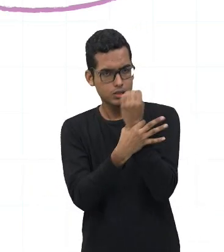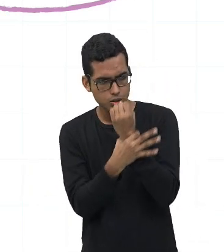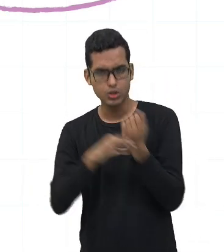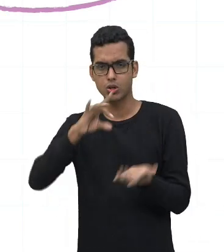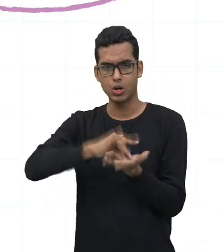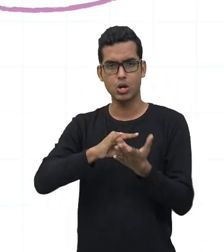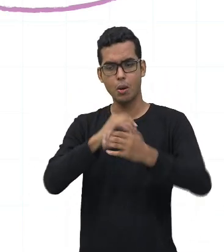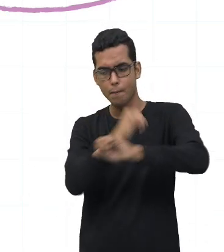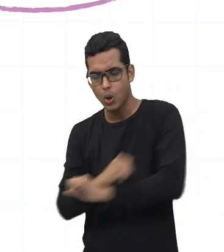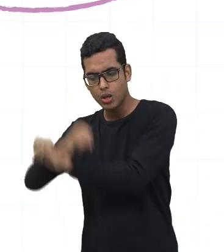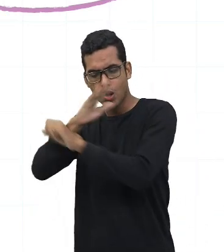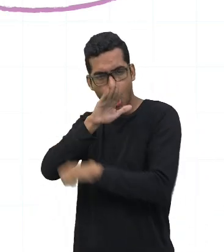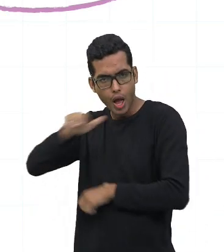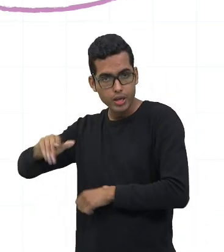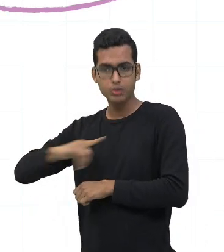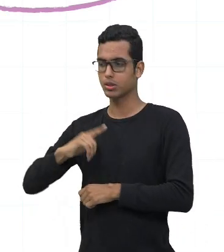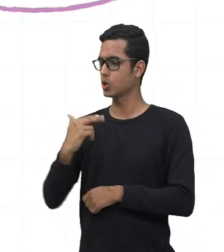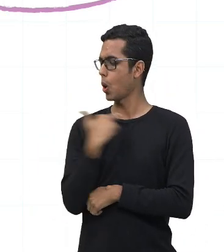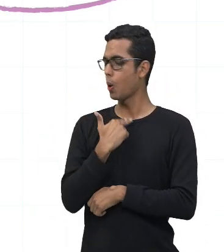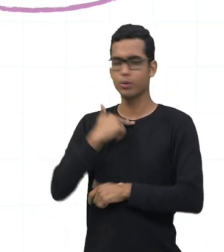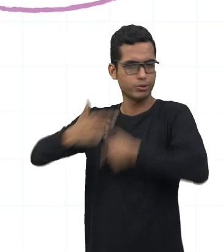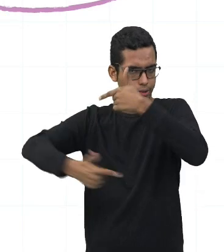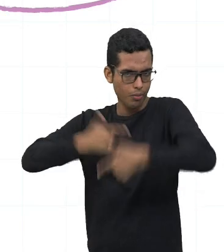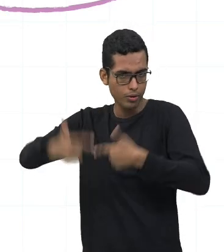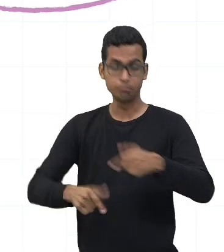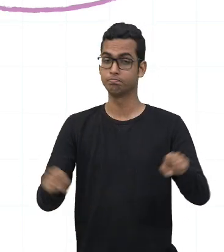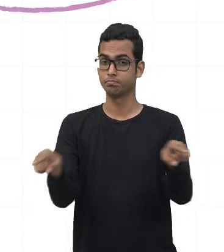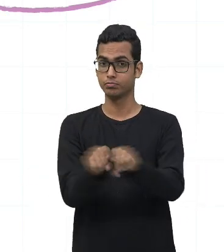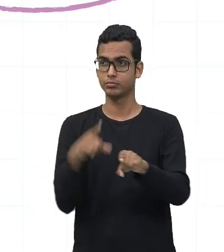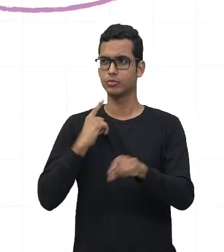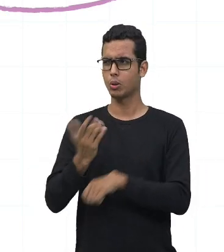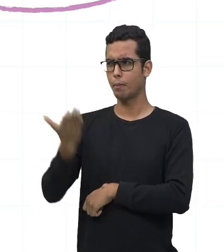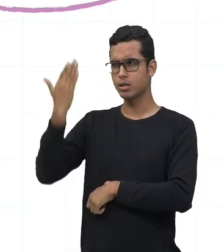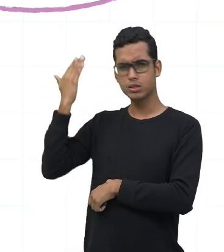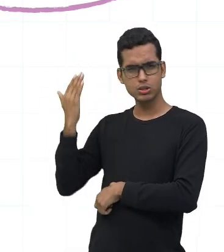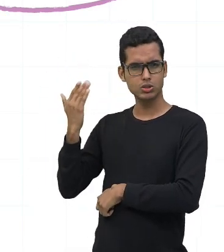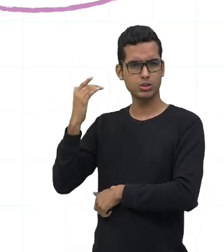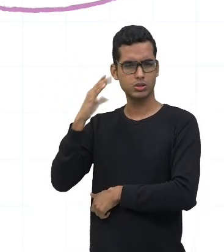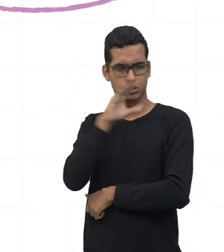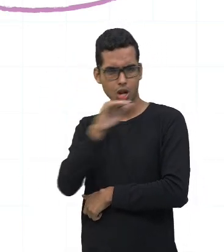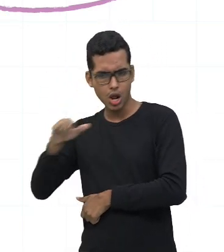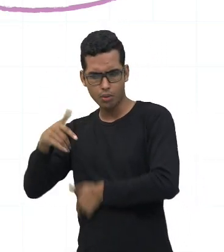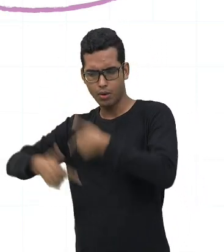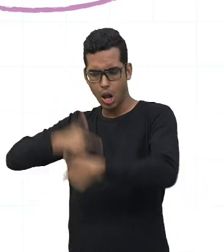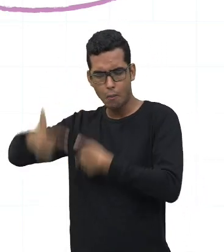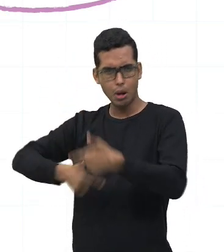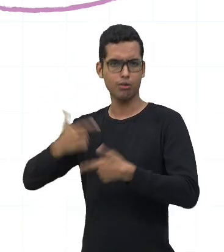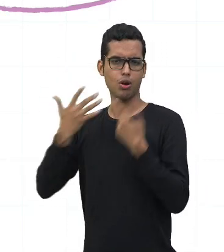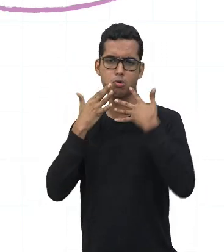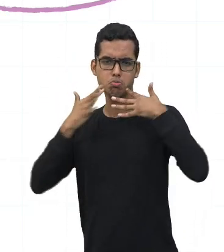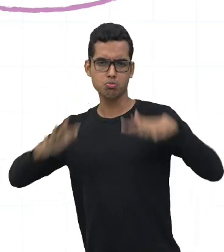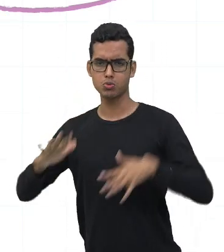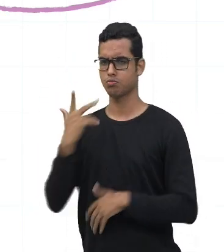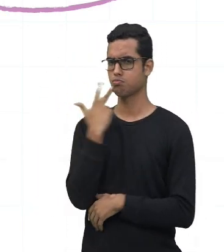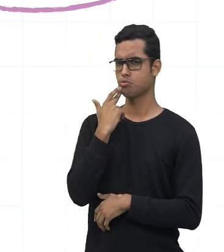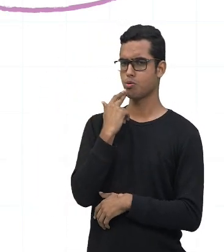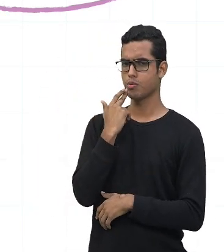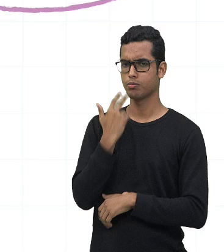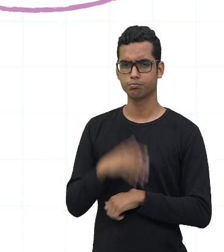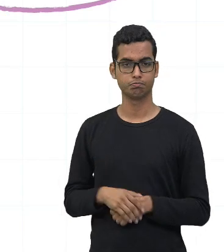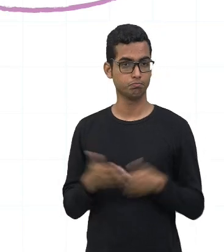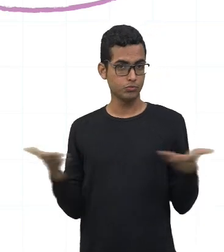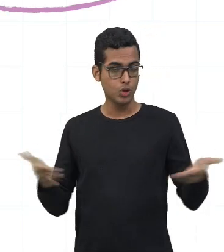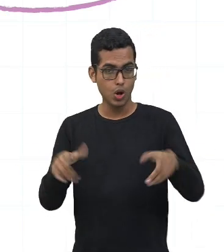que protege, né, a criança, mas até certo tempo atrás o trabalho infantil era uma coisa muito natural, muito normal. O